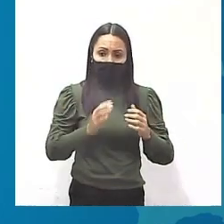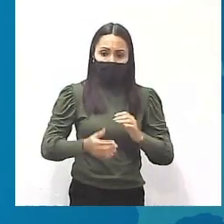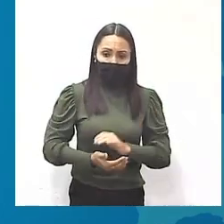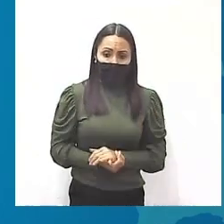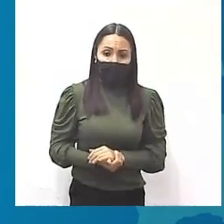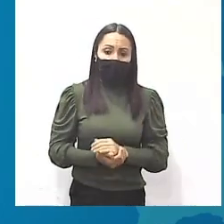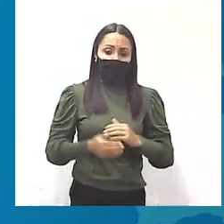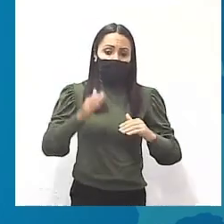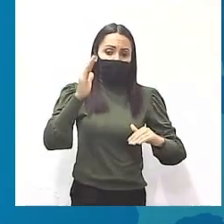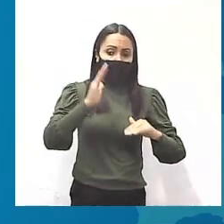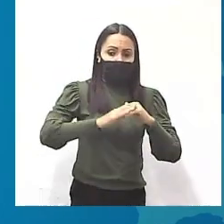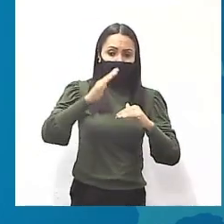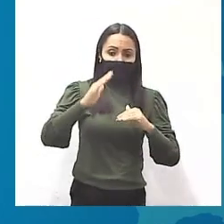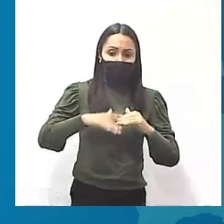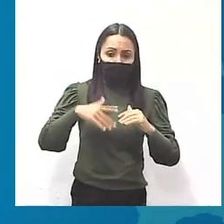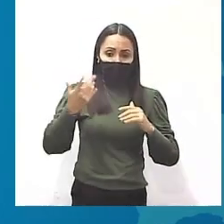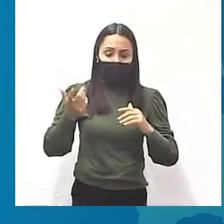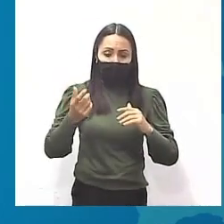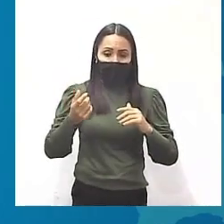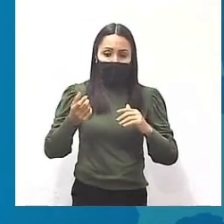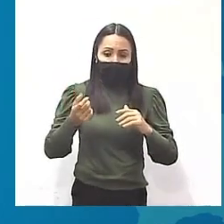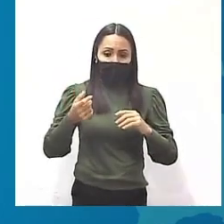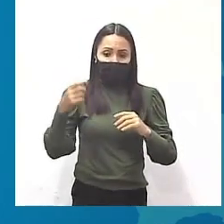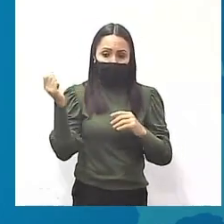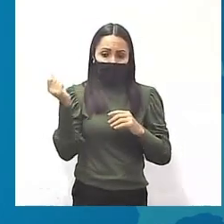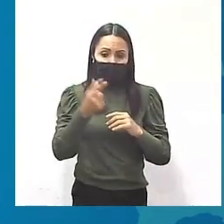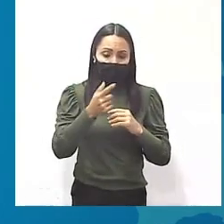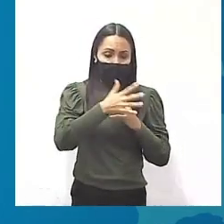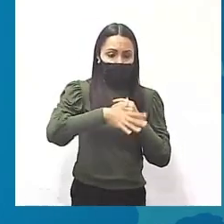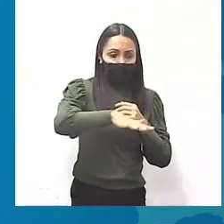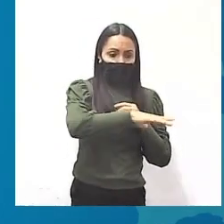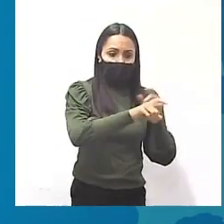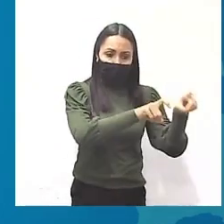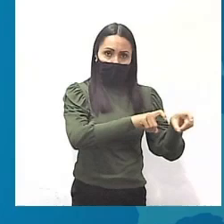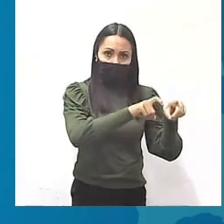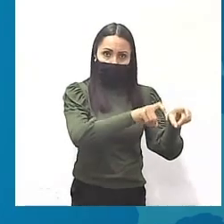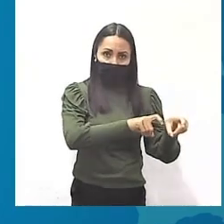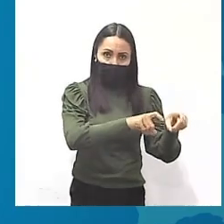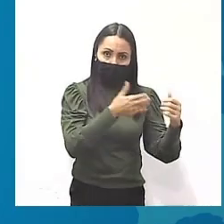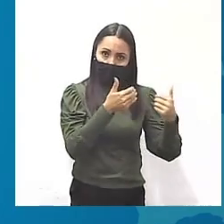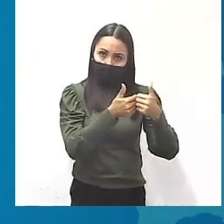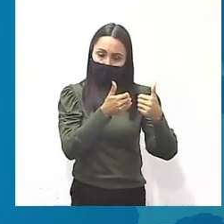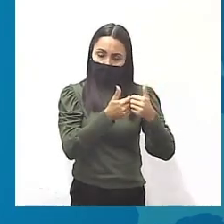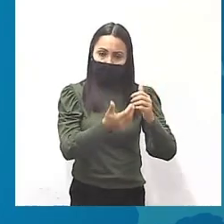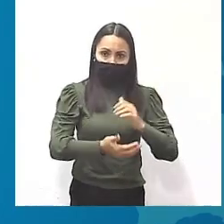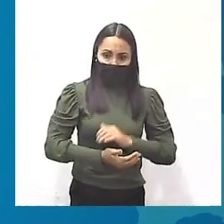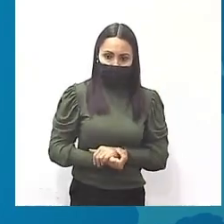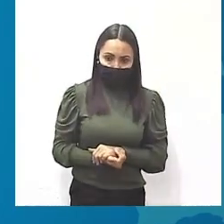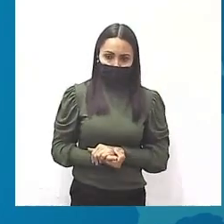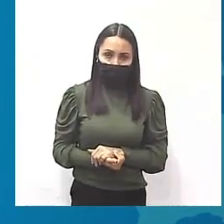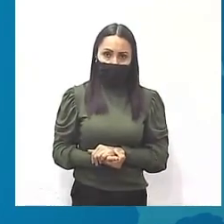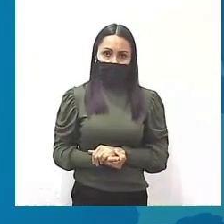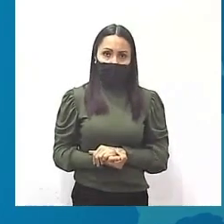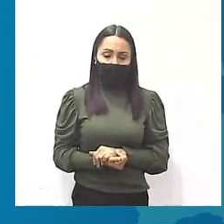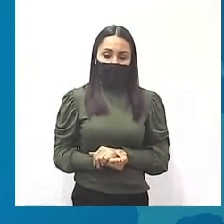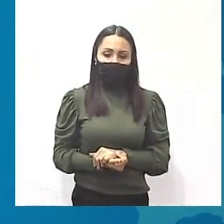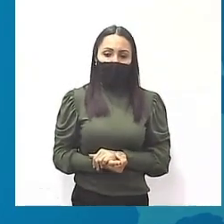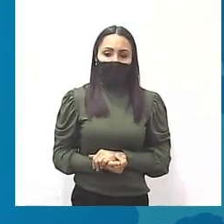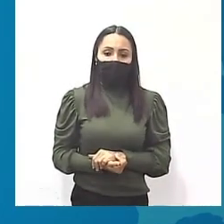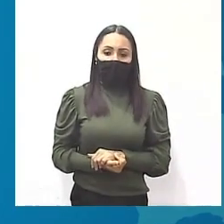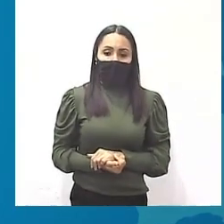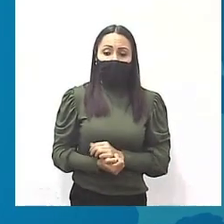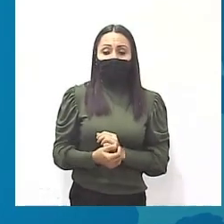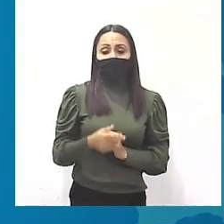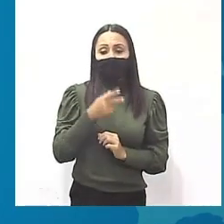temperatura maior que as regiões rurais próximas. Bom, quando eu falo de ilha de calor, galerinha, eu estou